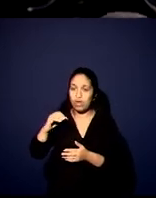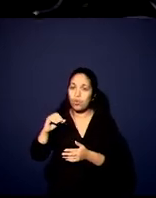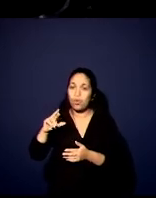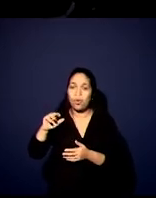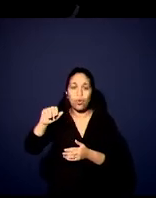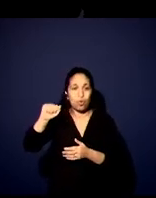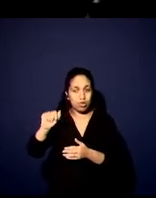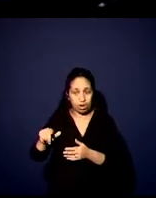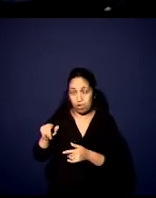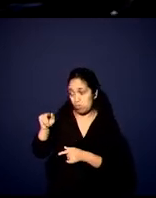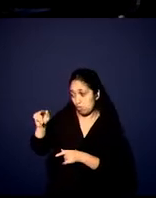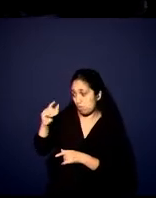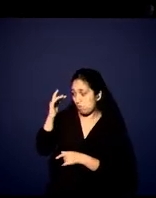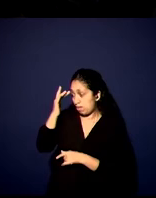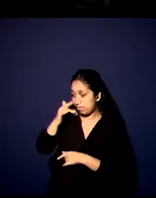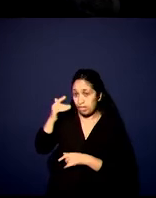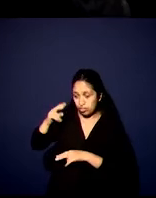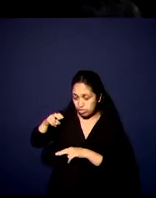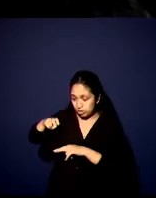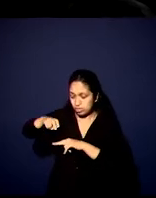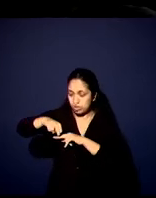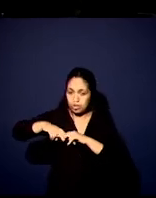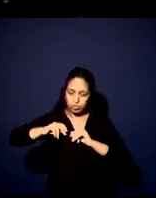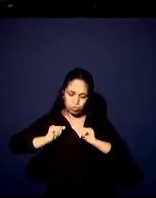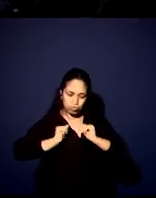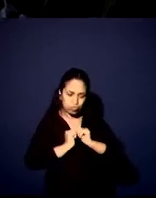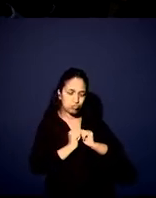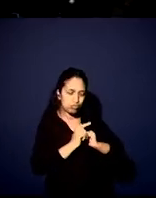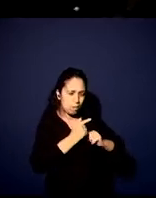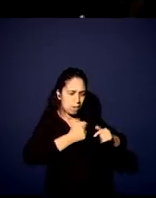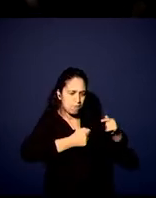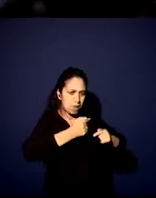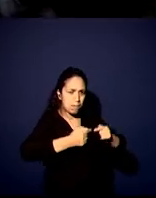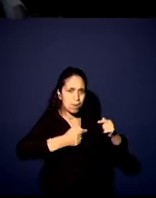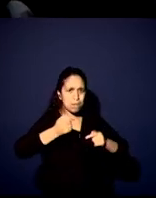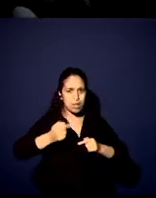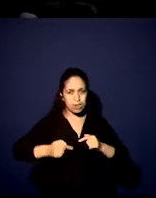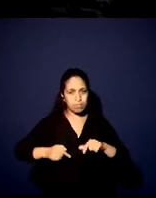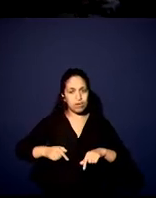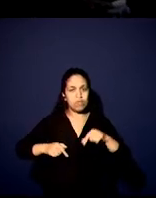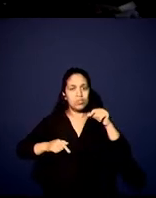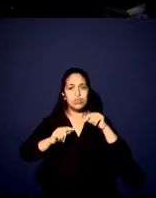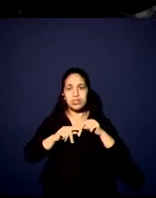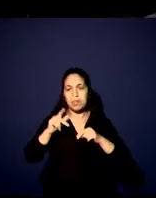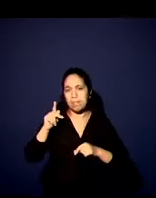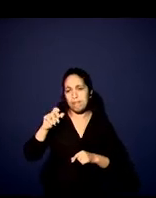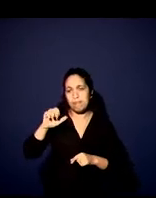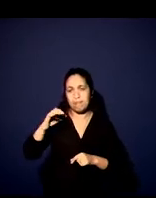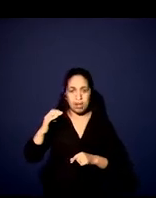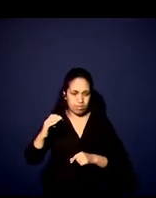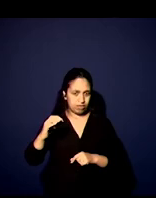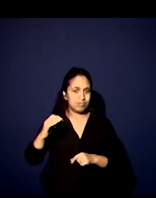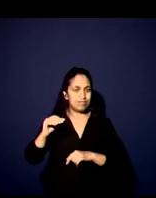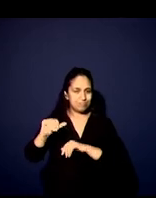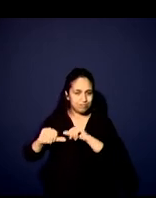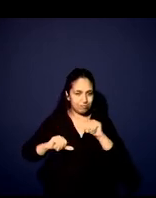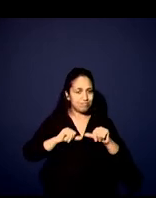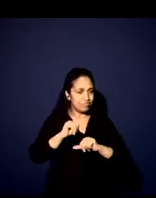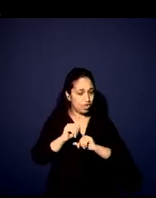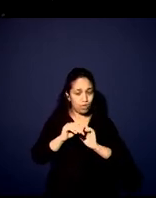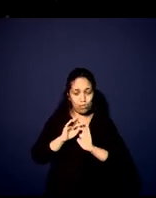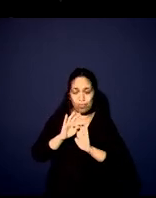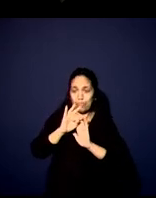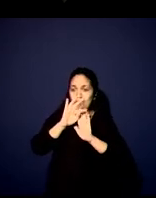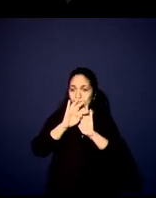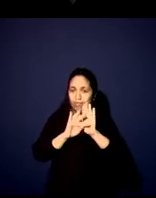Haddad sentou na mesa com todas as lideranças da câmara na discussão da votação da transição e Fizemos um acordo para que o texto que vier tenha